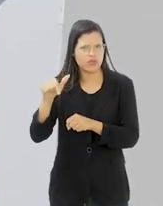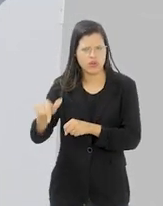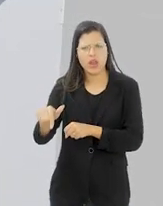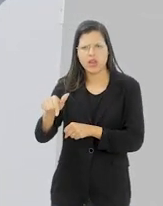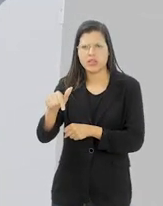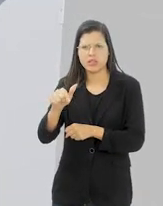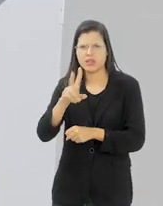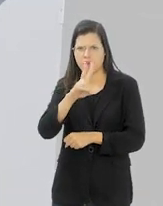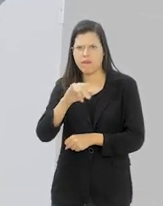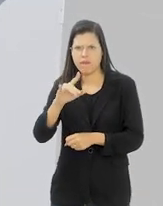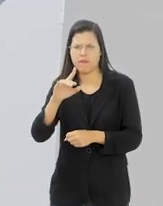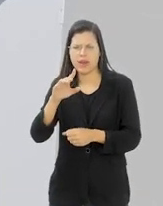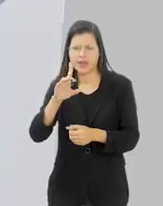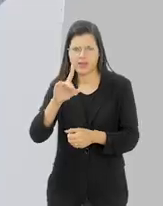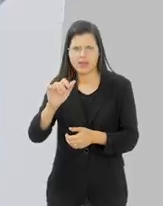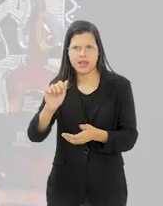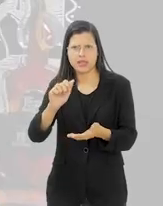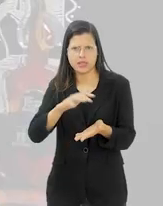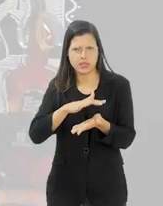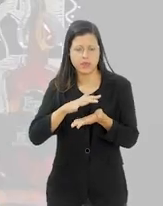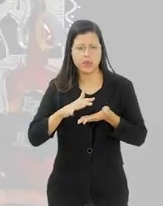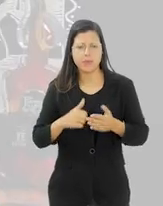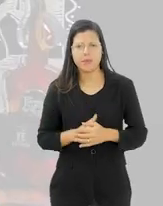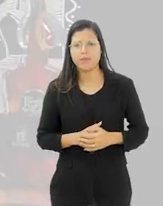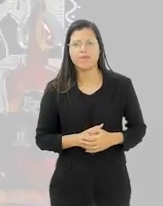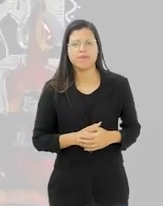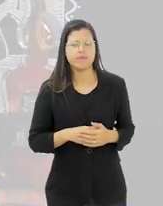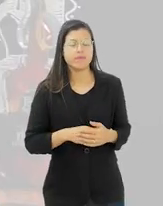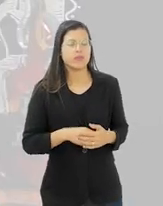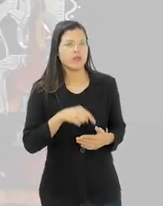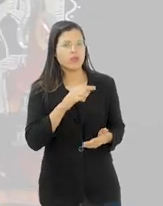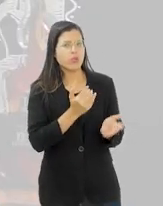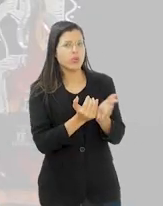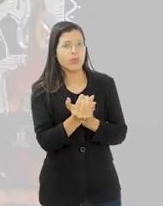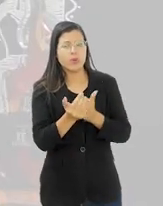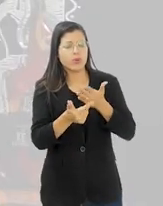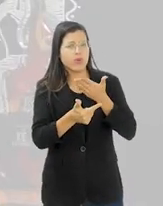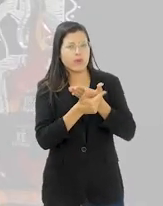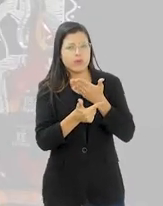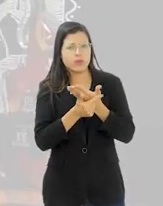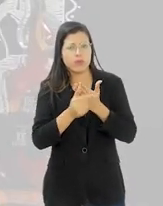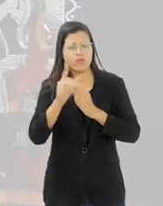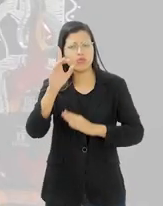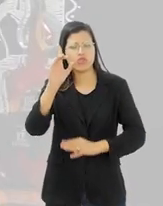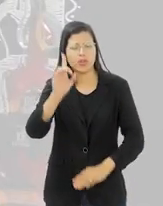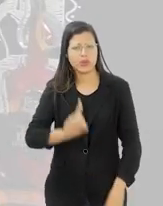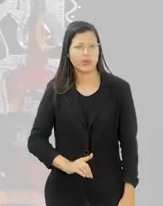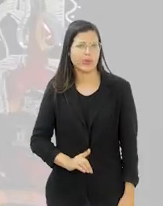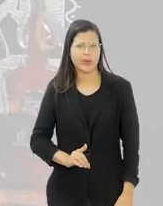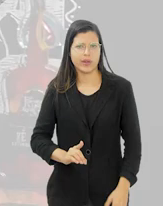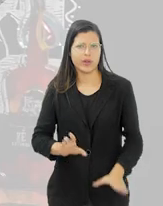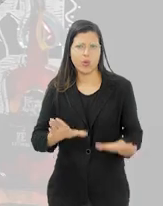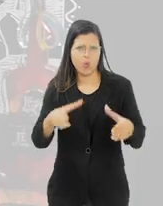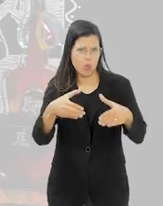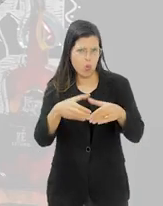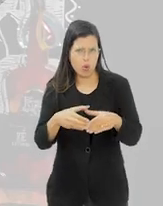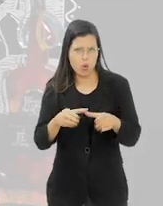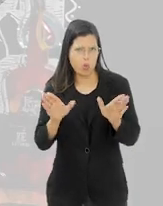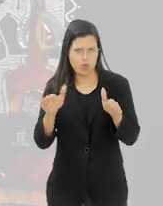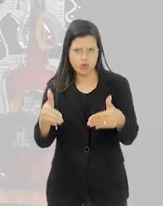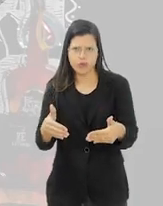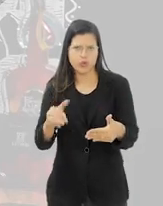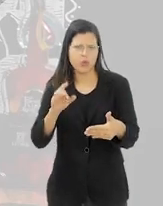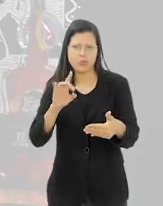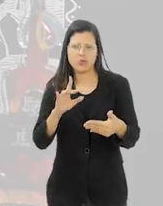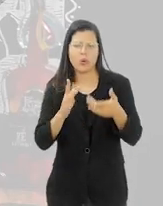Sempre presente, né? Sempre. Você começa no carnaval com alguma função de diretoria ou em alguma escola de samba específica? Ou